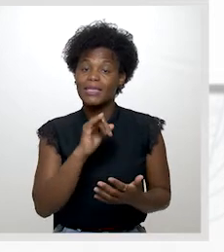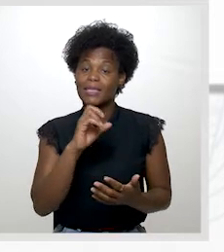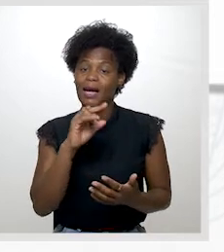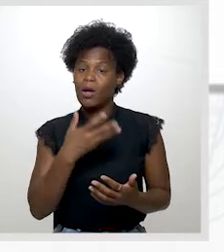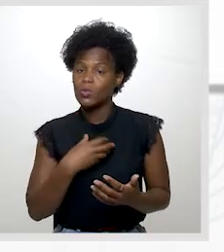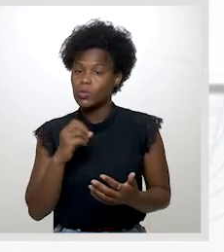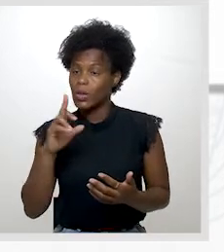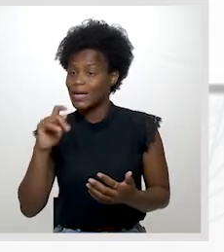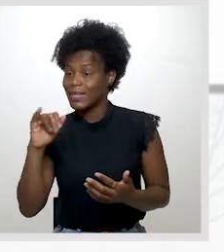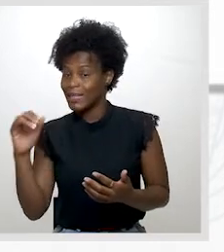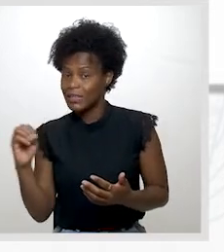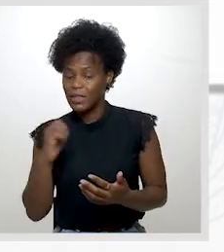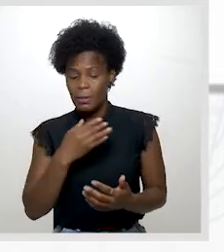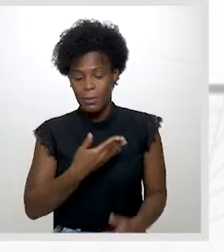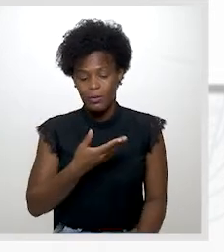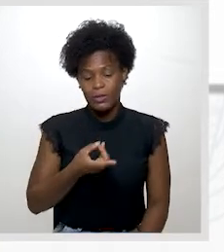Ricardo Reis, de